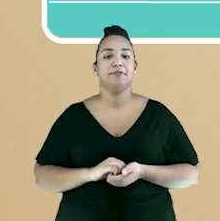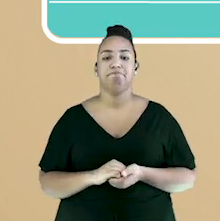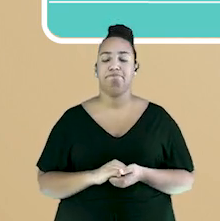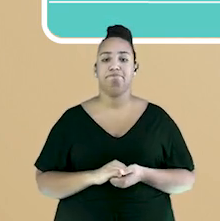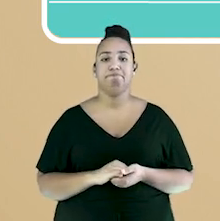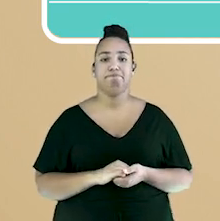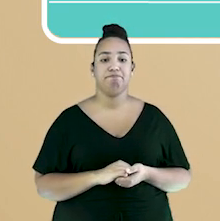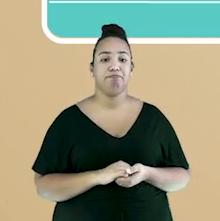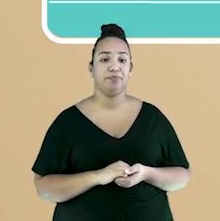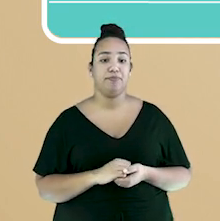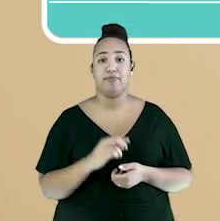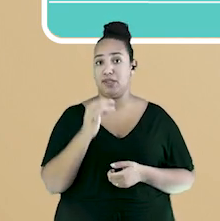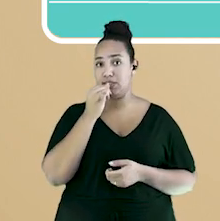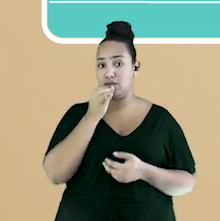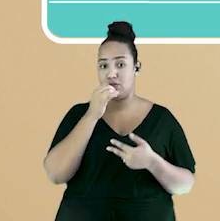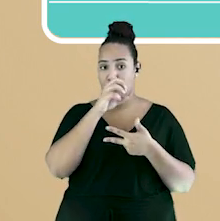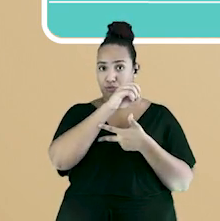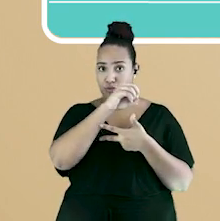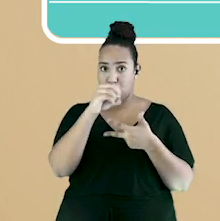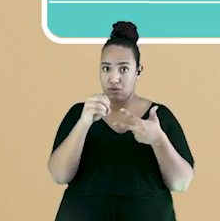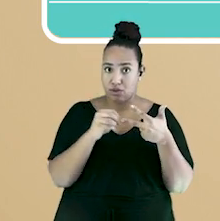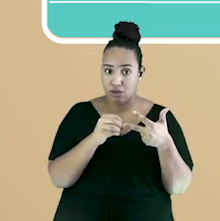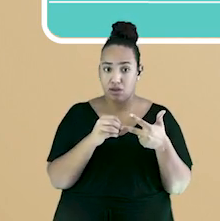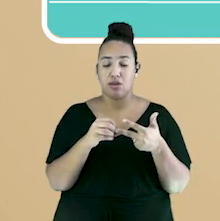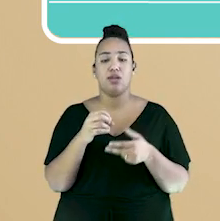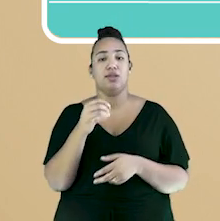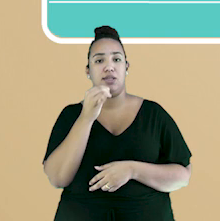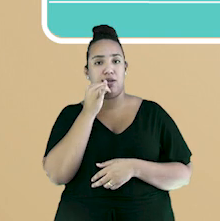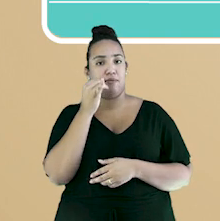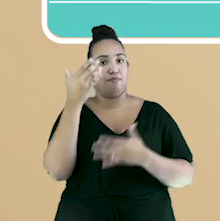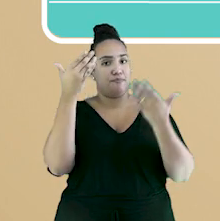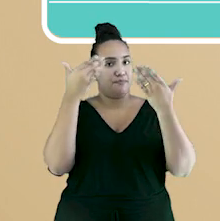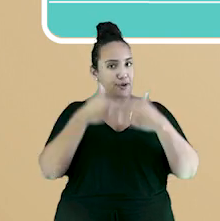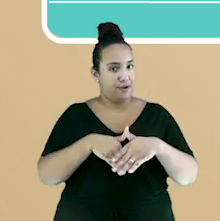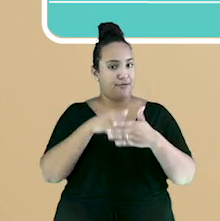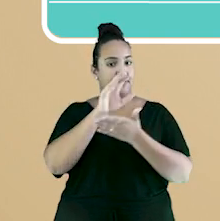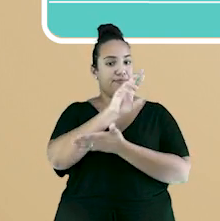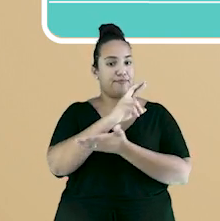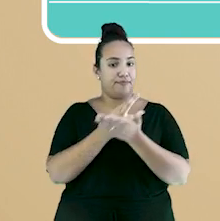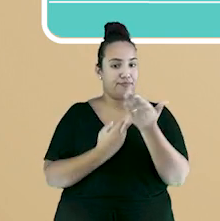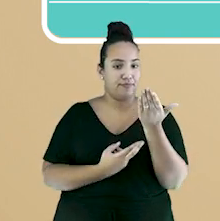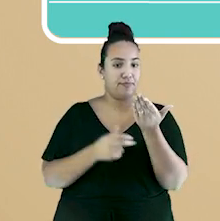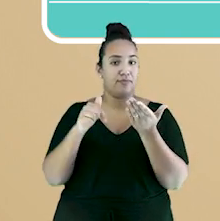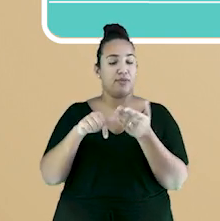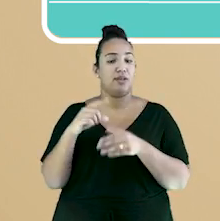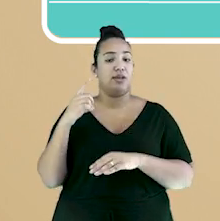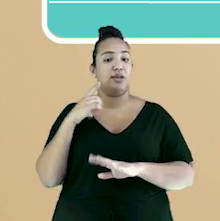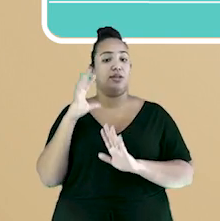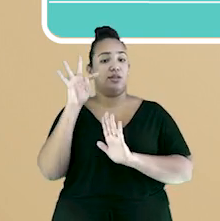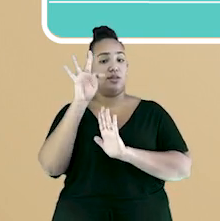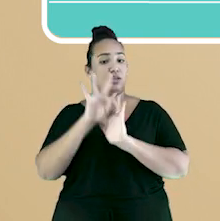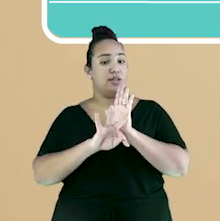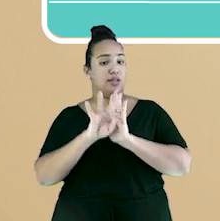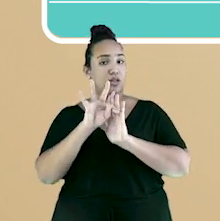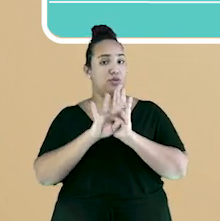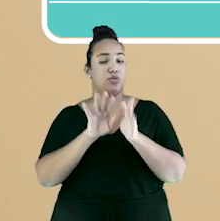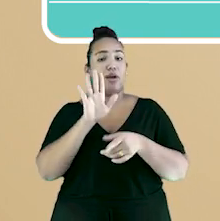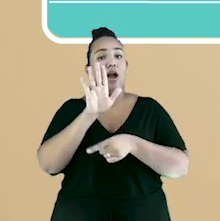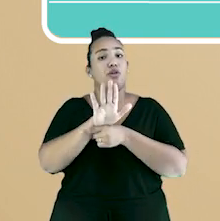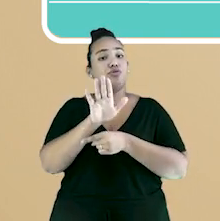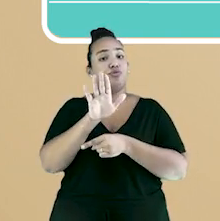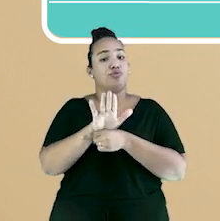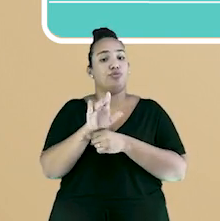texto. Em vestibulares como o Enem, é comum que a prova de redação venha acompanhada dos chamados